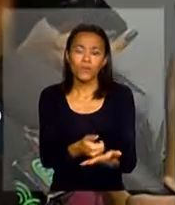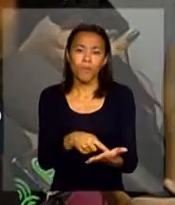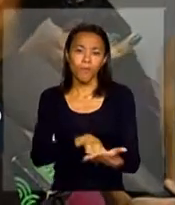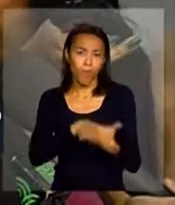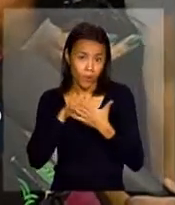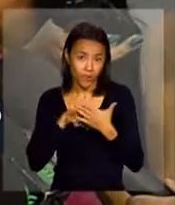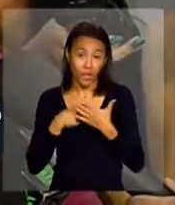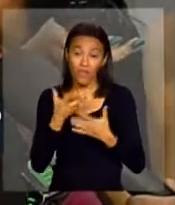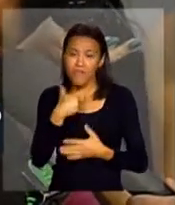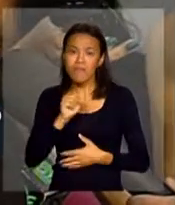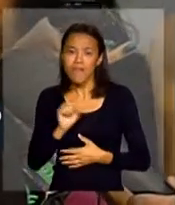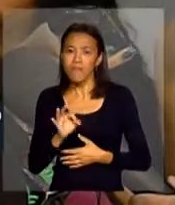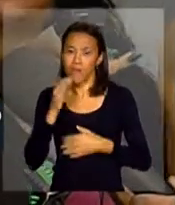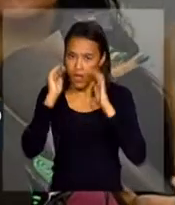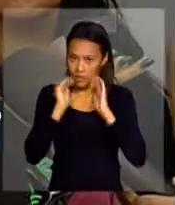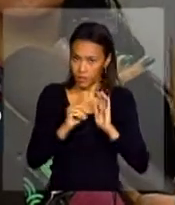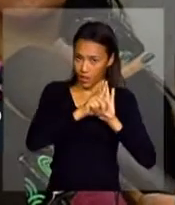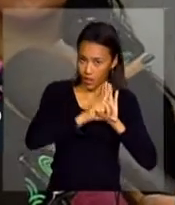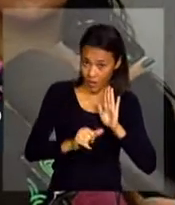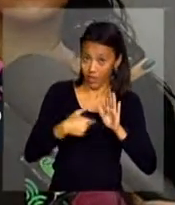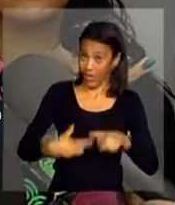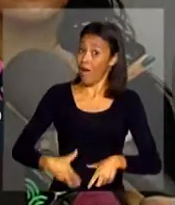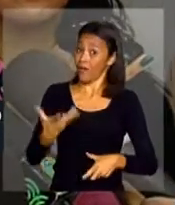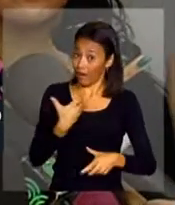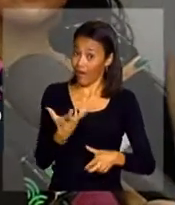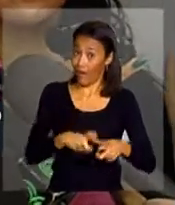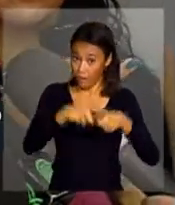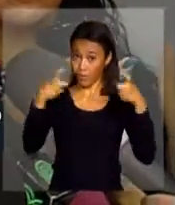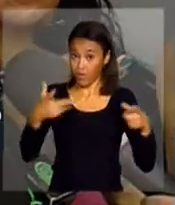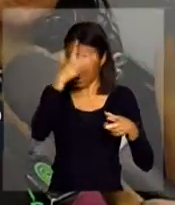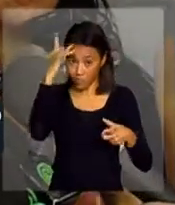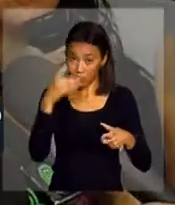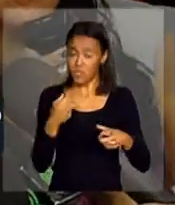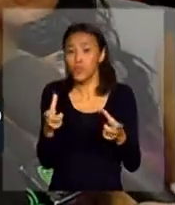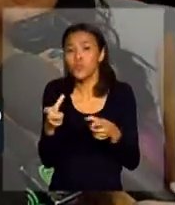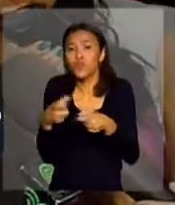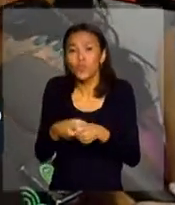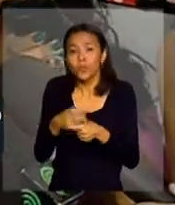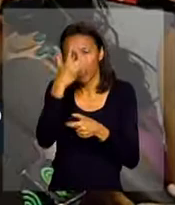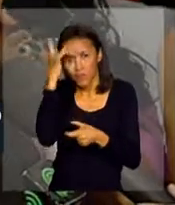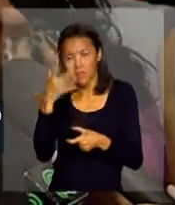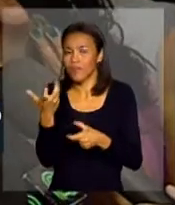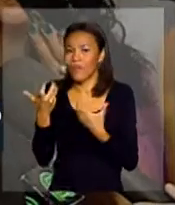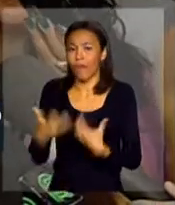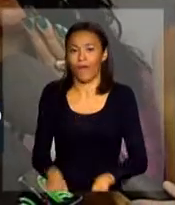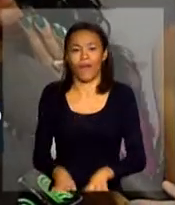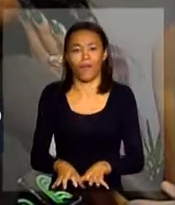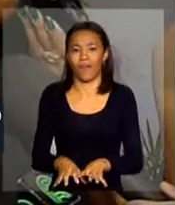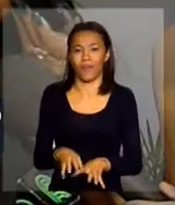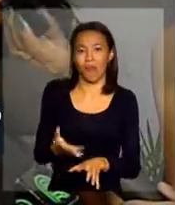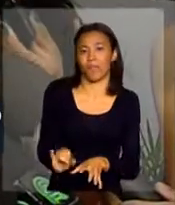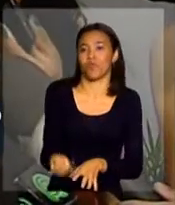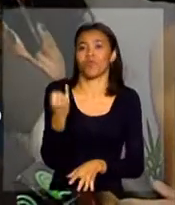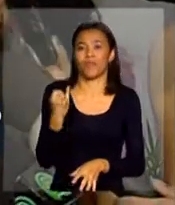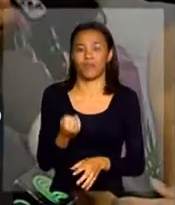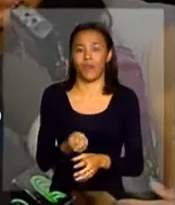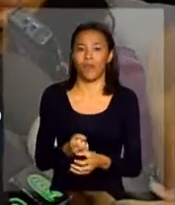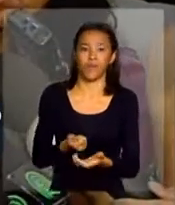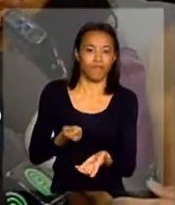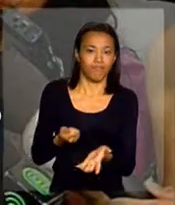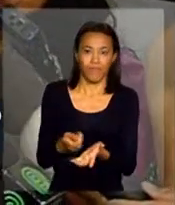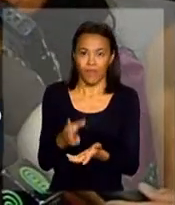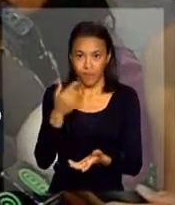fato, quem quer cumprir a lei, que é a grande maioria que cumpre a lei, de uma minoria que quer, na realidade, tomar carona em atos ilícitos para